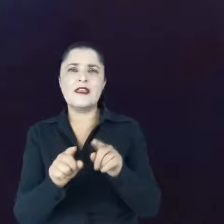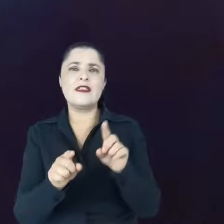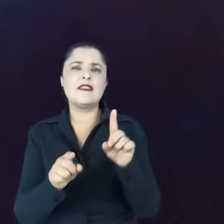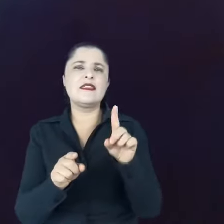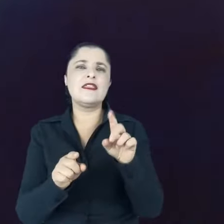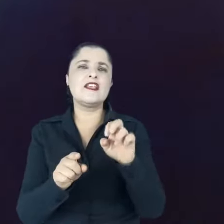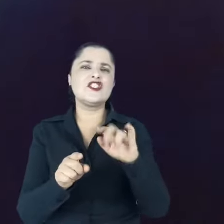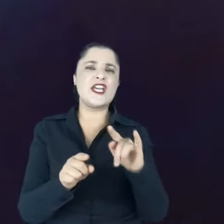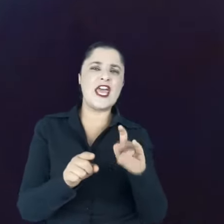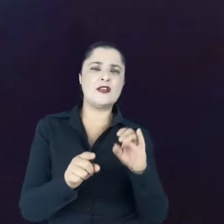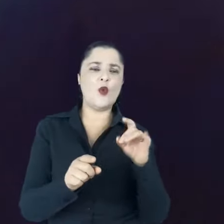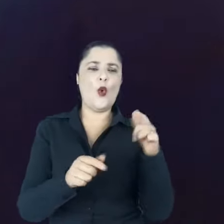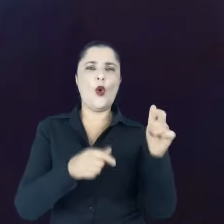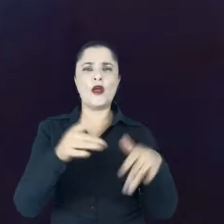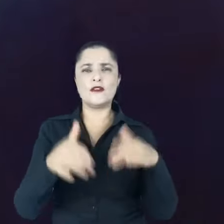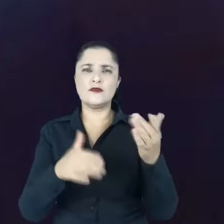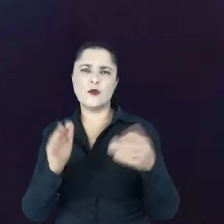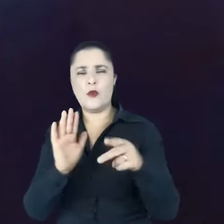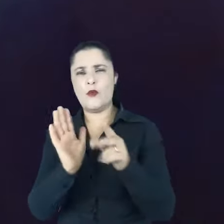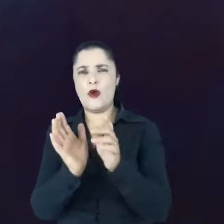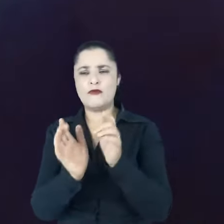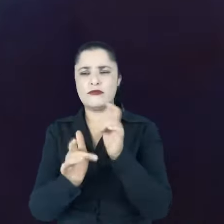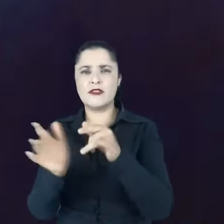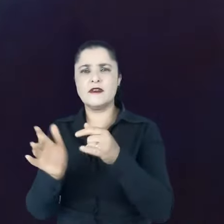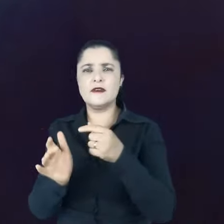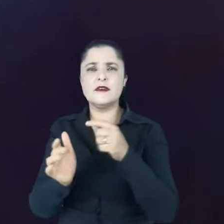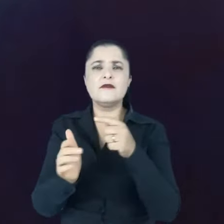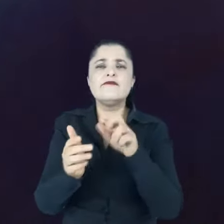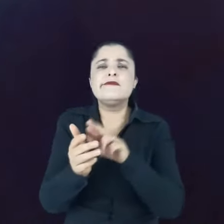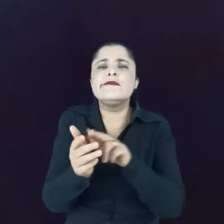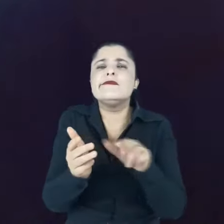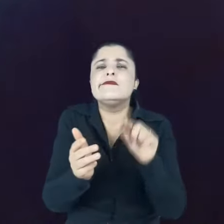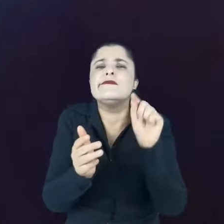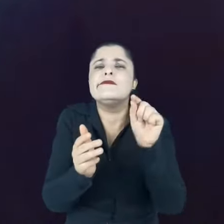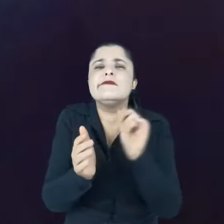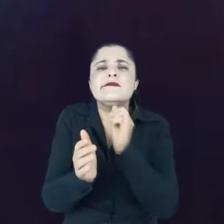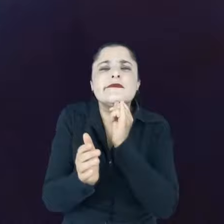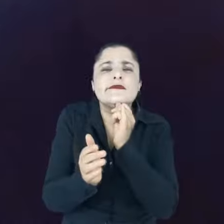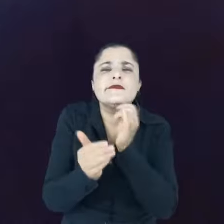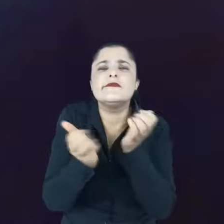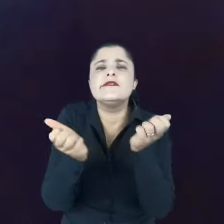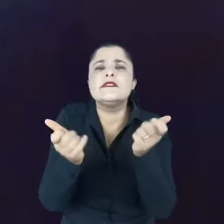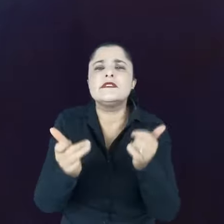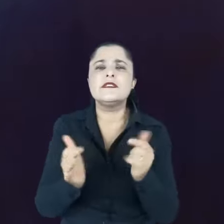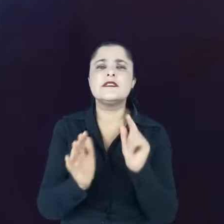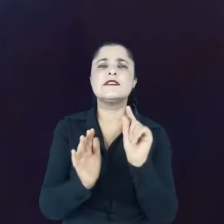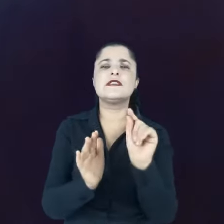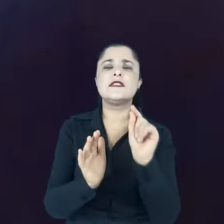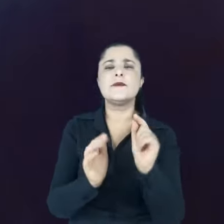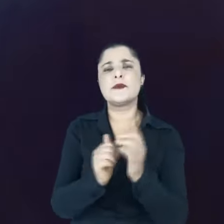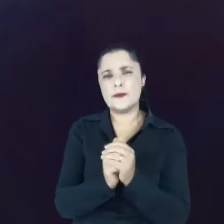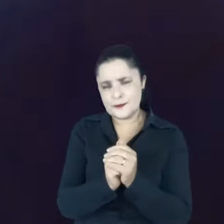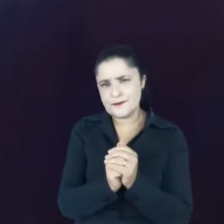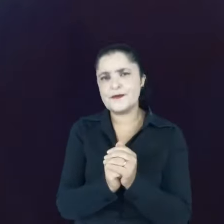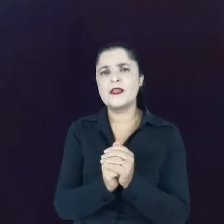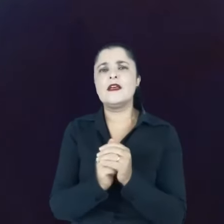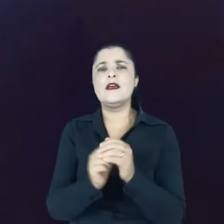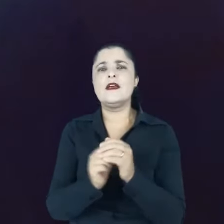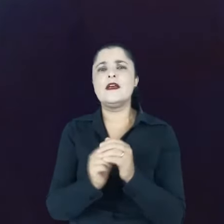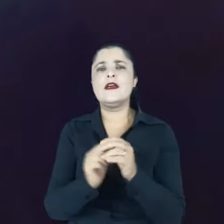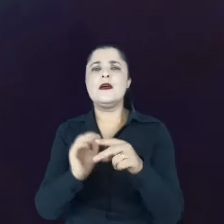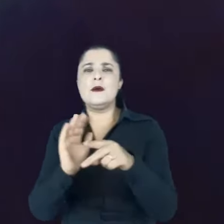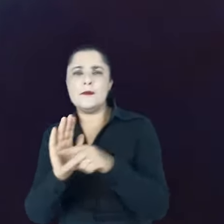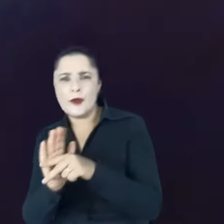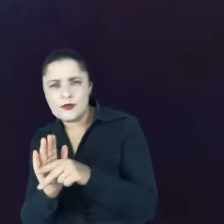chama manure, né, em inglês, que são, por exemplo, na parte de suinocultura, você tem outras